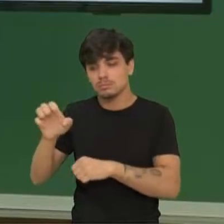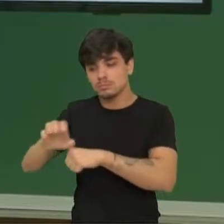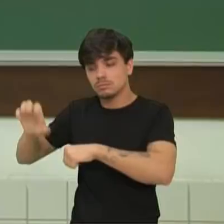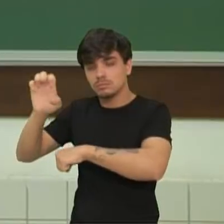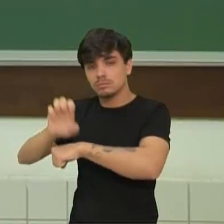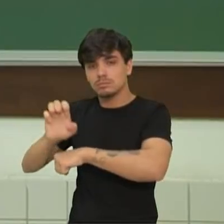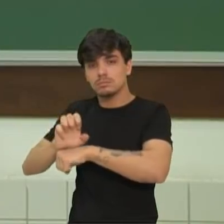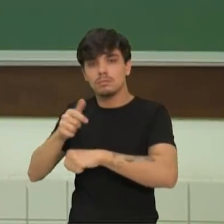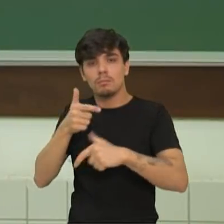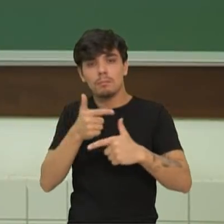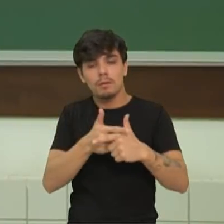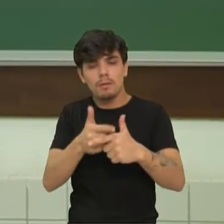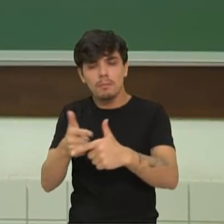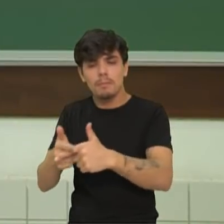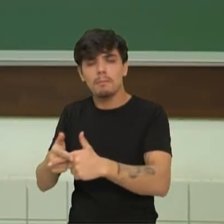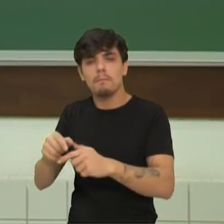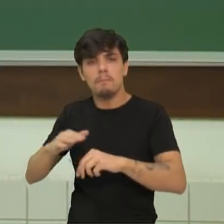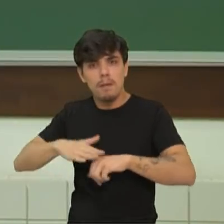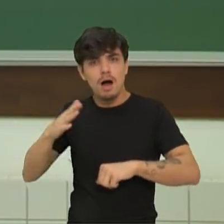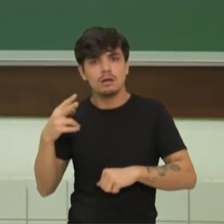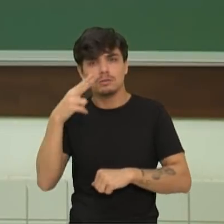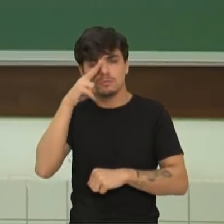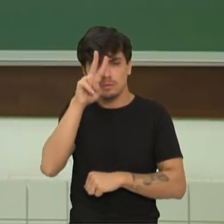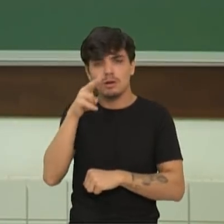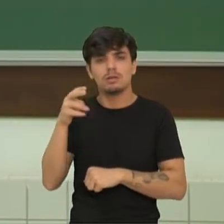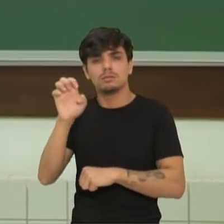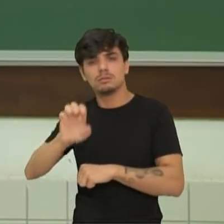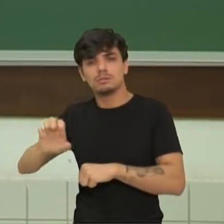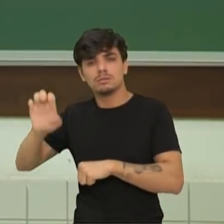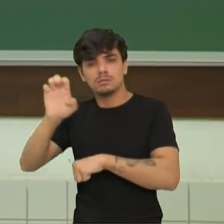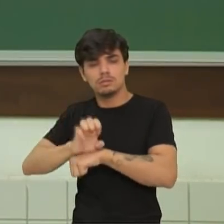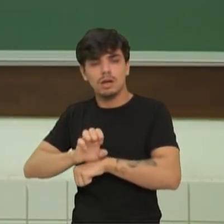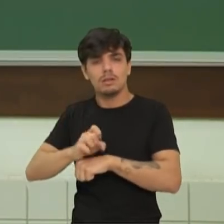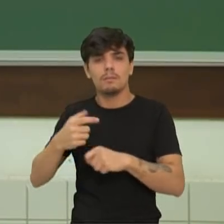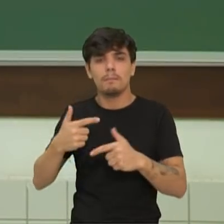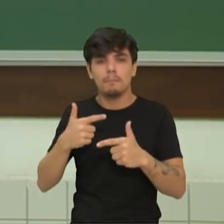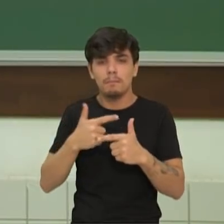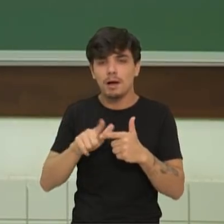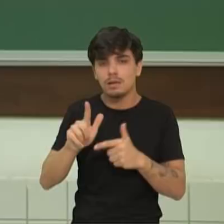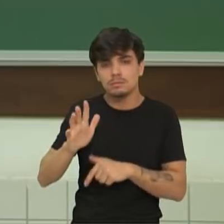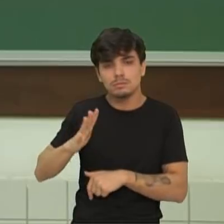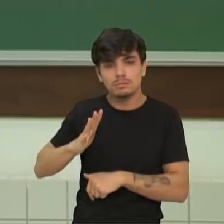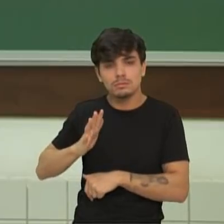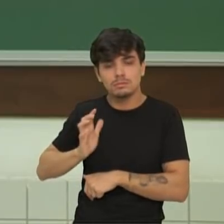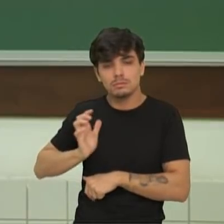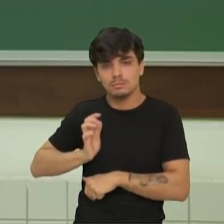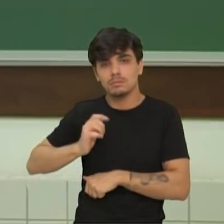nacionais. Quanto mais forte o estado, mais forte a nação, mais rica ela era.